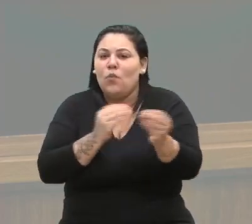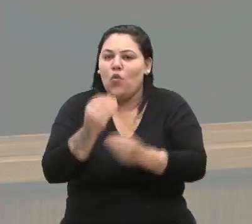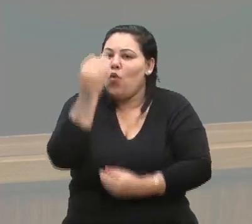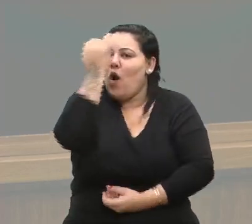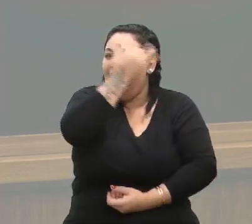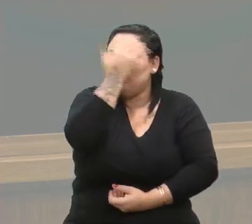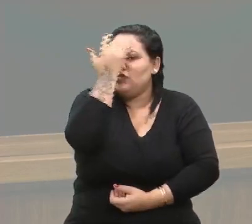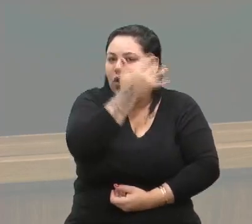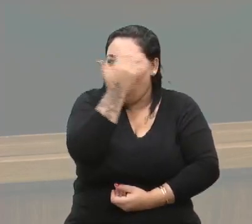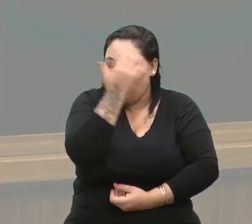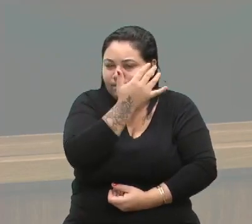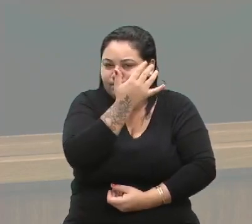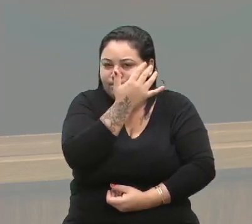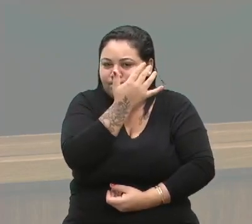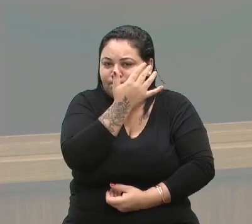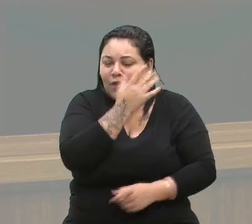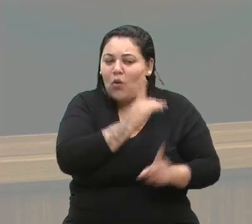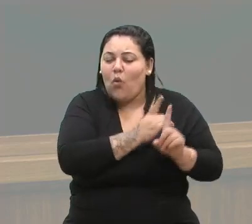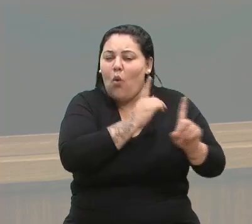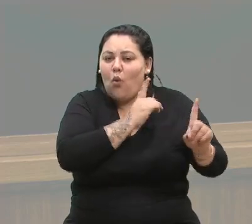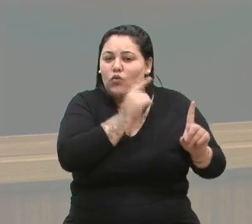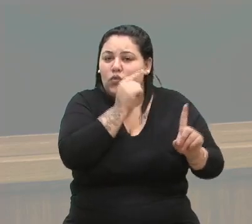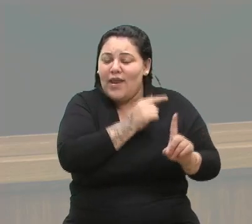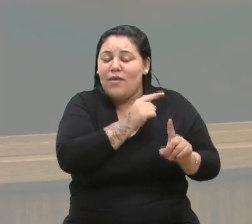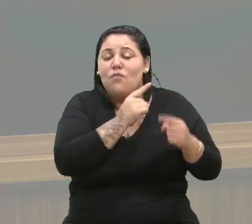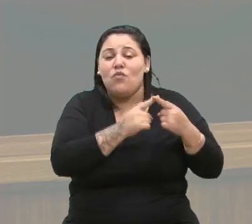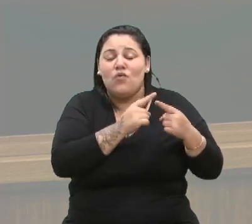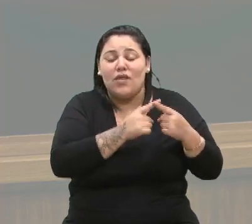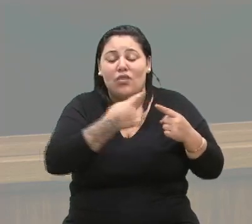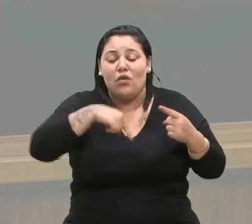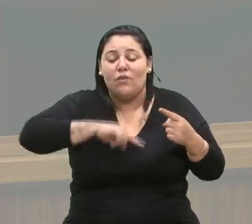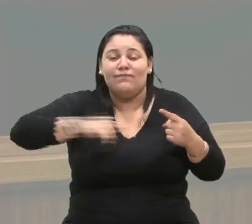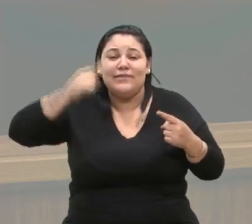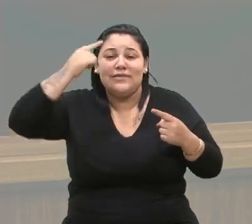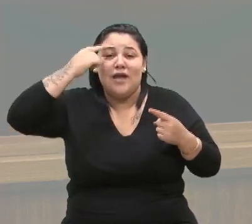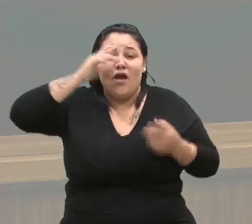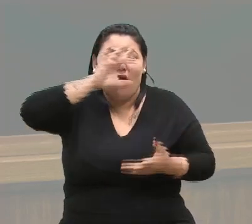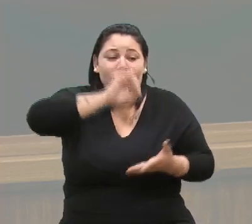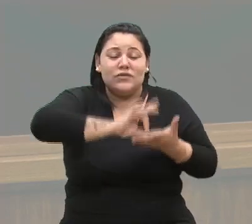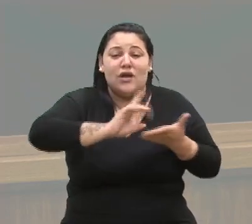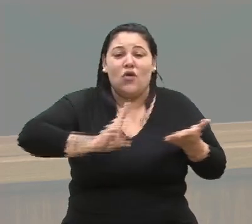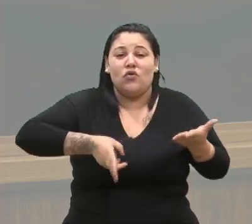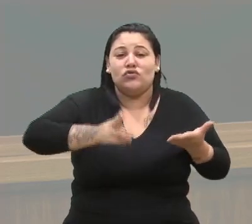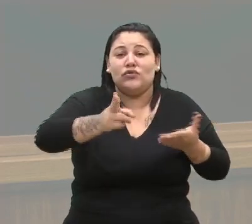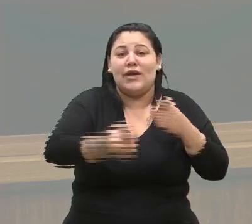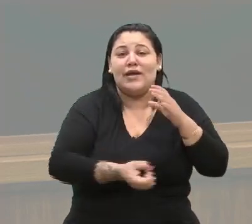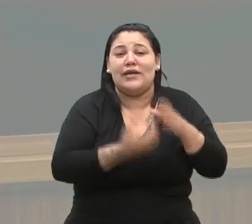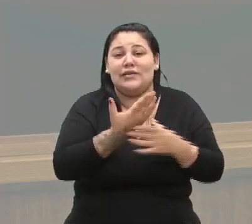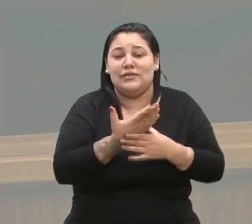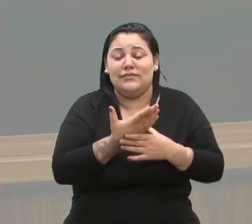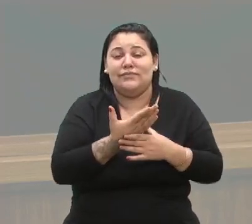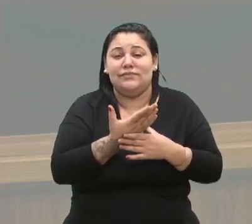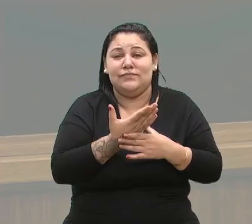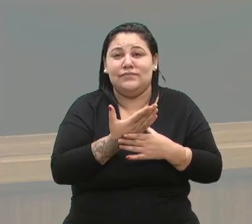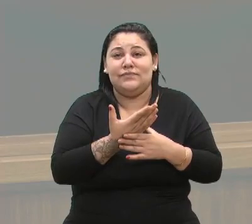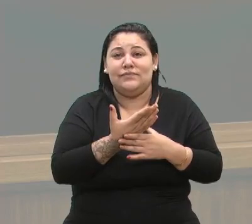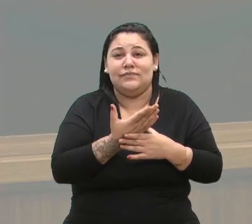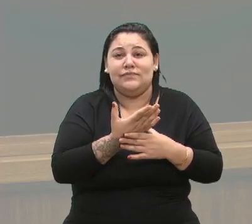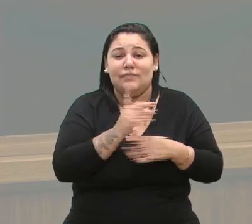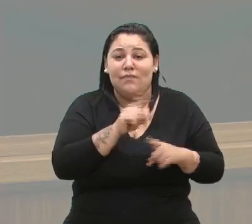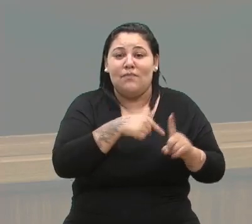vários momentos de nós pensarmos efetivamente a criação de pelo menos